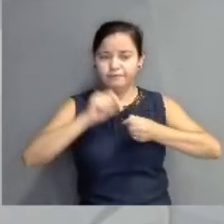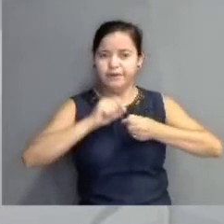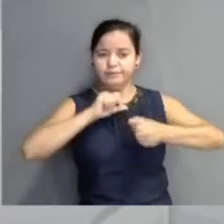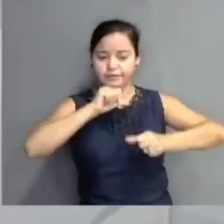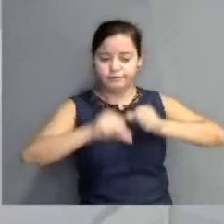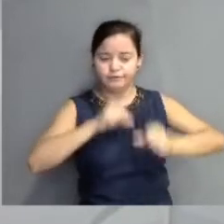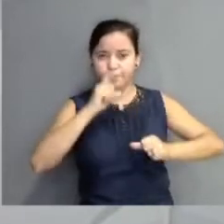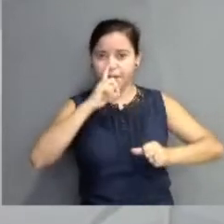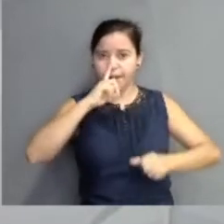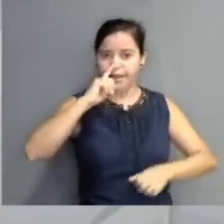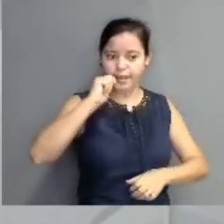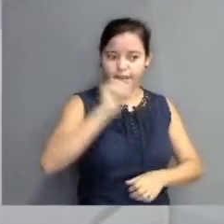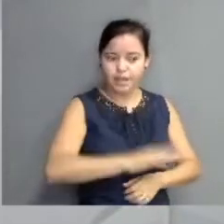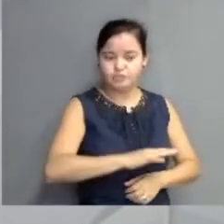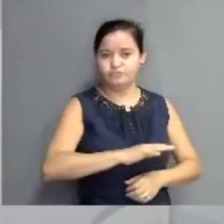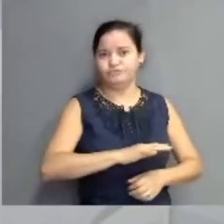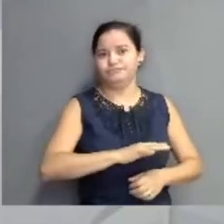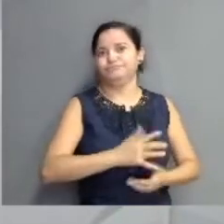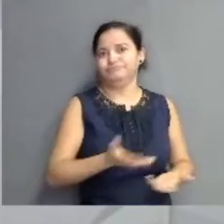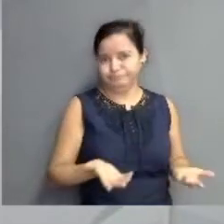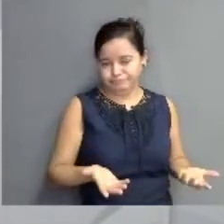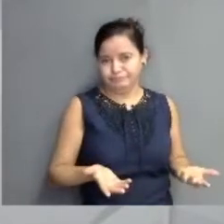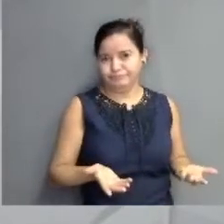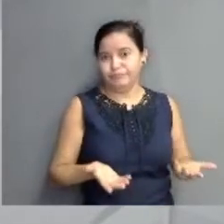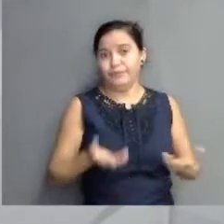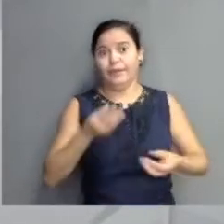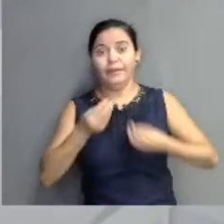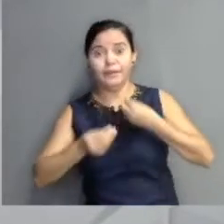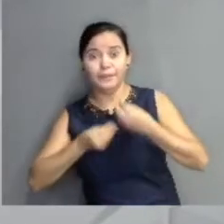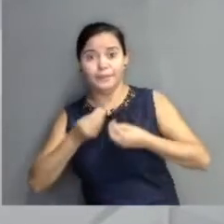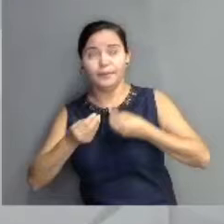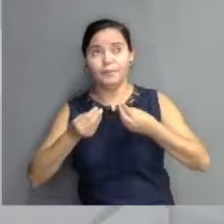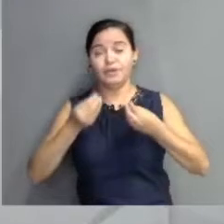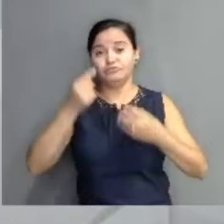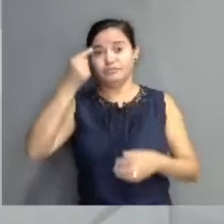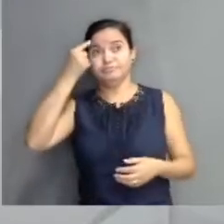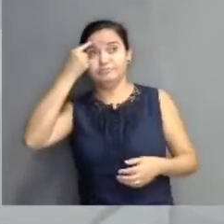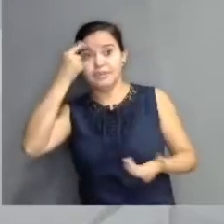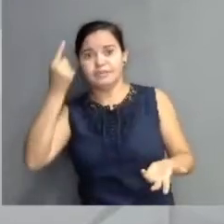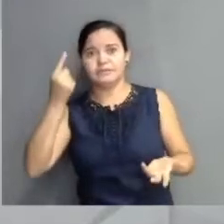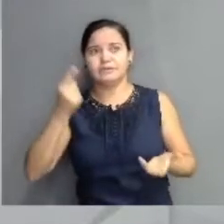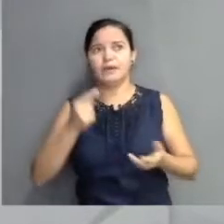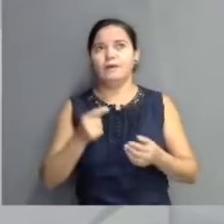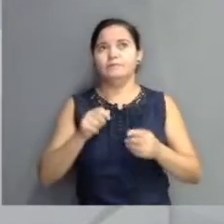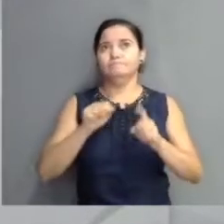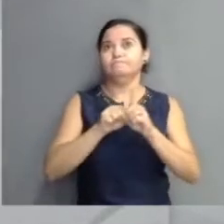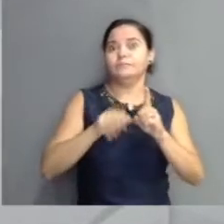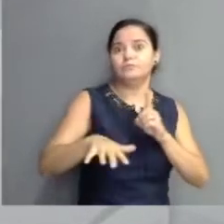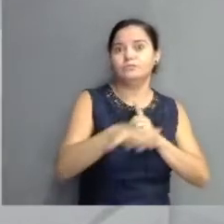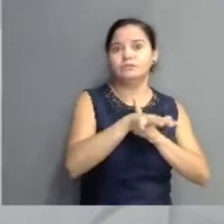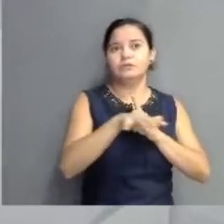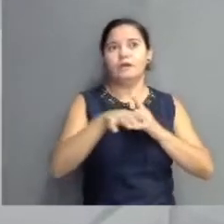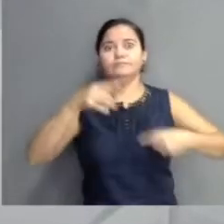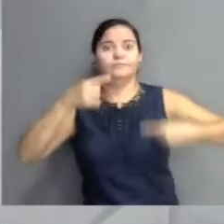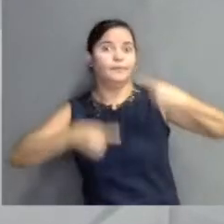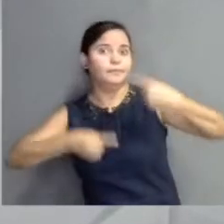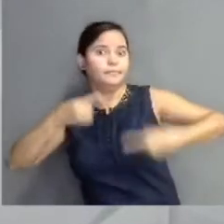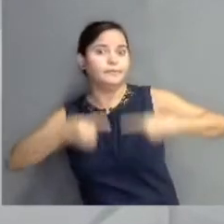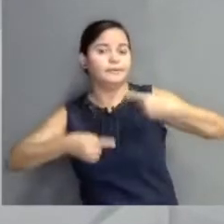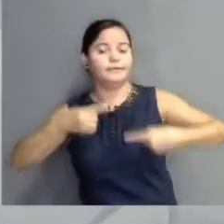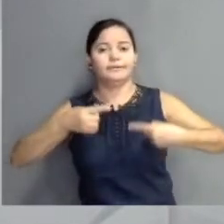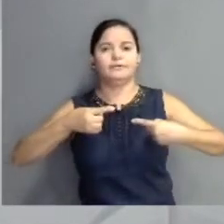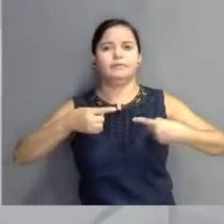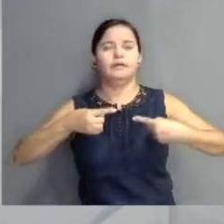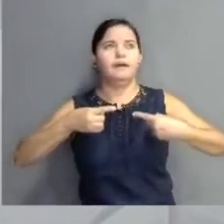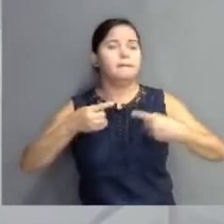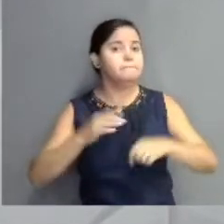vislumbrar a ideia de consumo a partir da perspectiva econômica, social, política, mas,